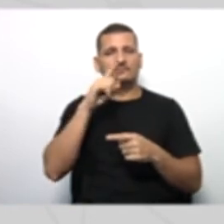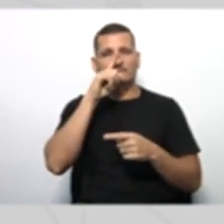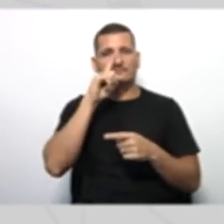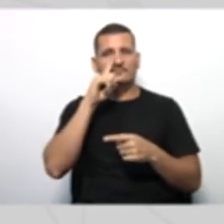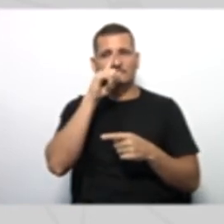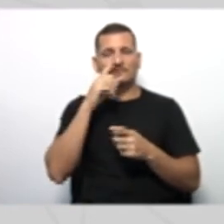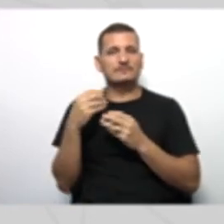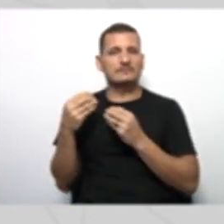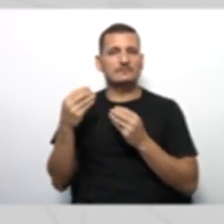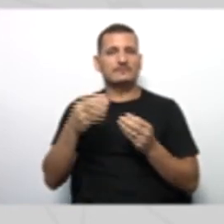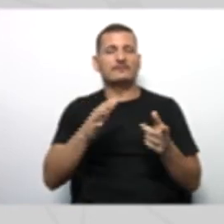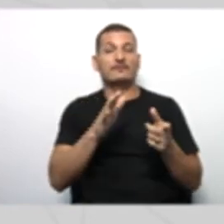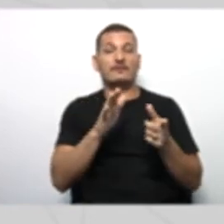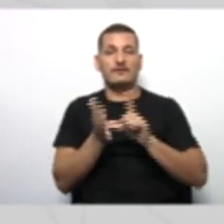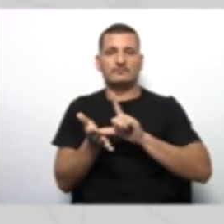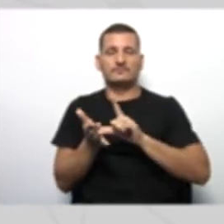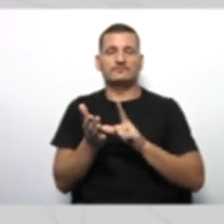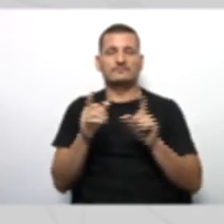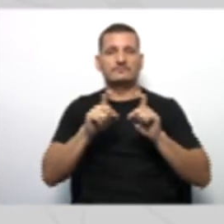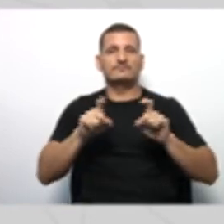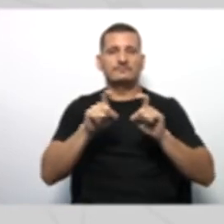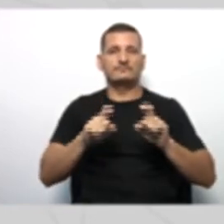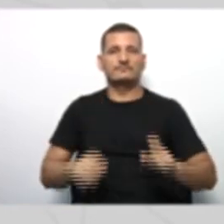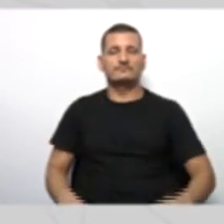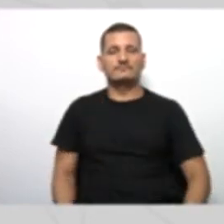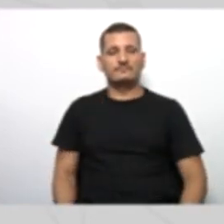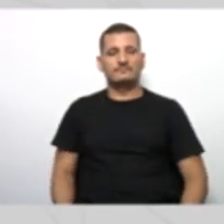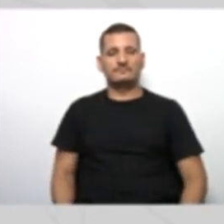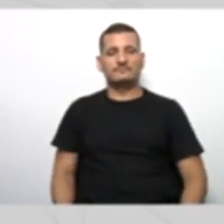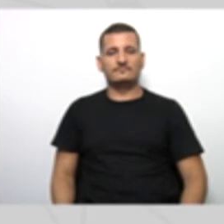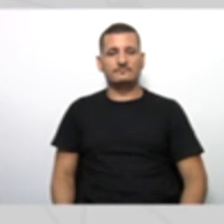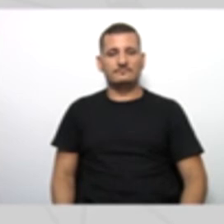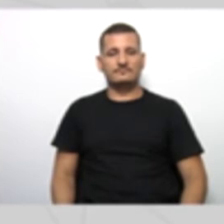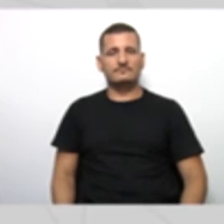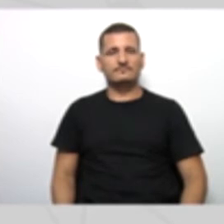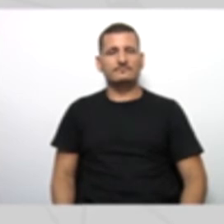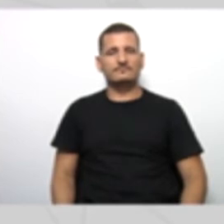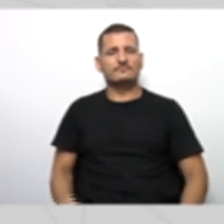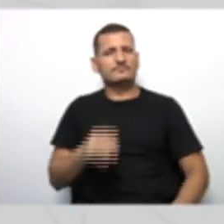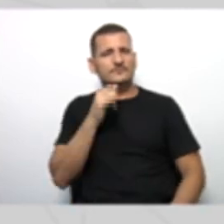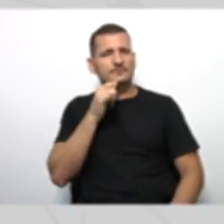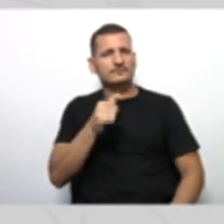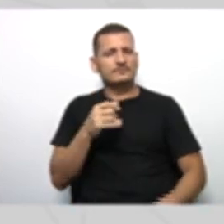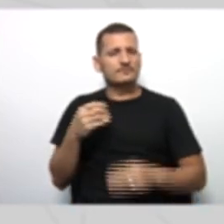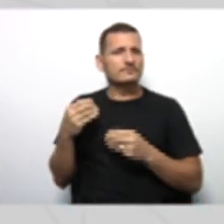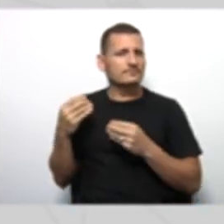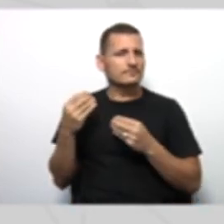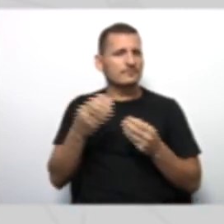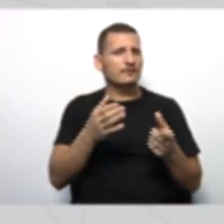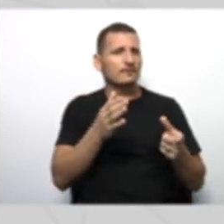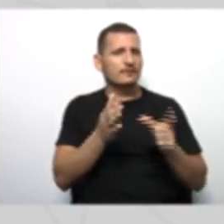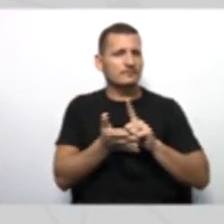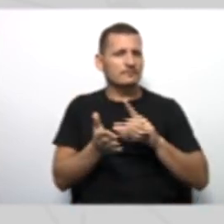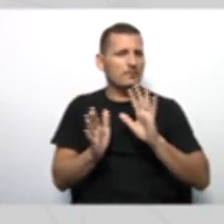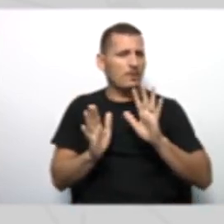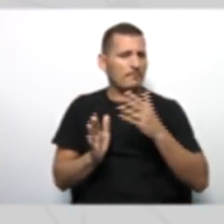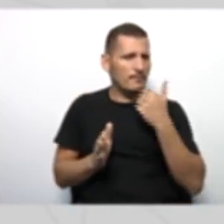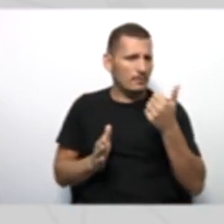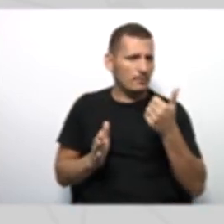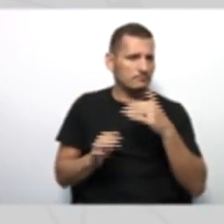E aí, a gente teve alguma resposta em relação aí aos nossos alunos que nos ouvem atentamente? Todos responderam certo,